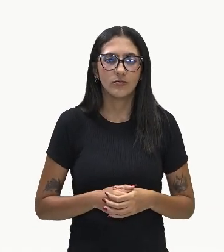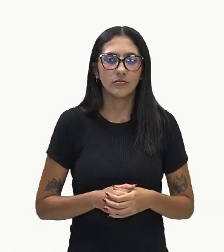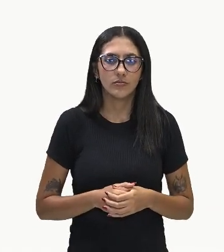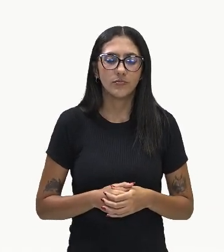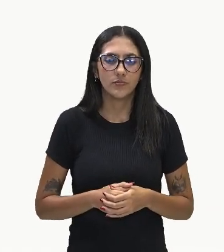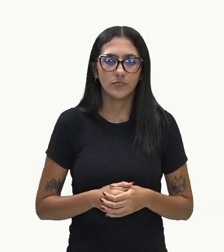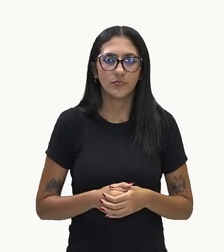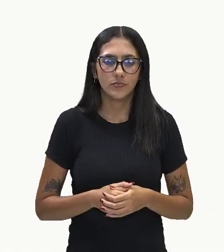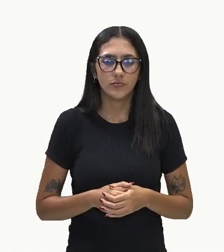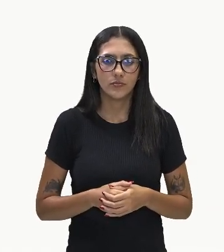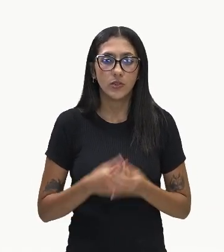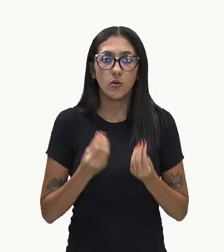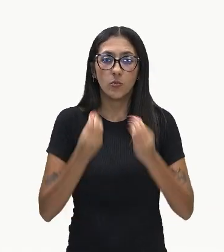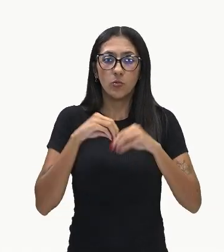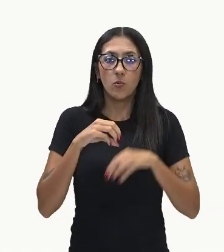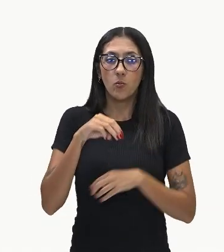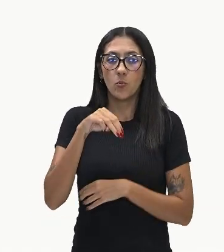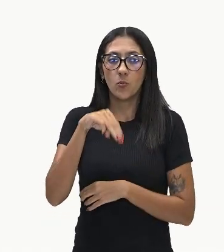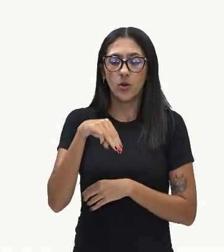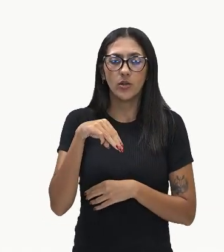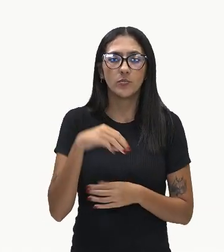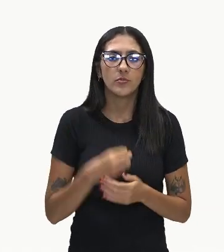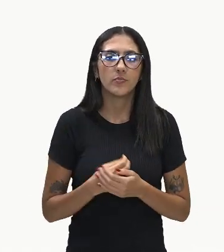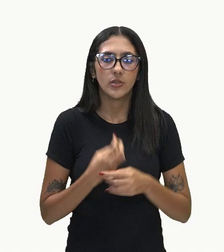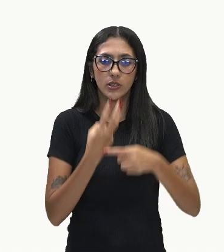ser 3%.